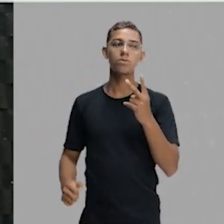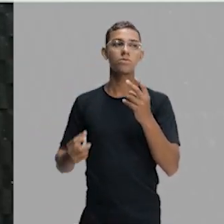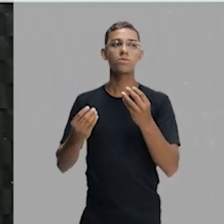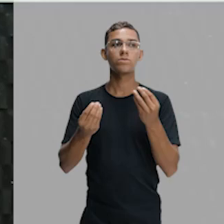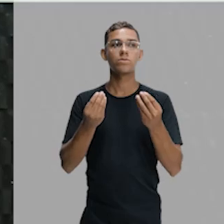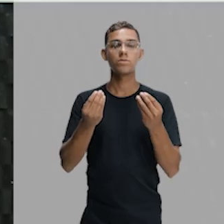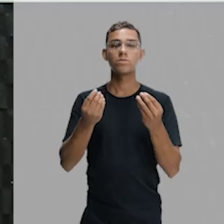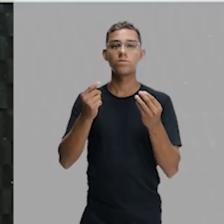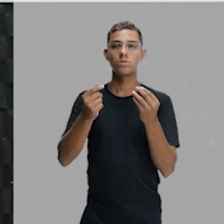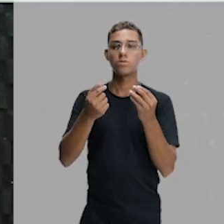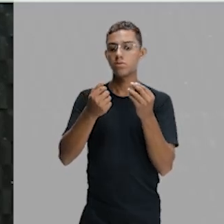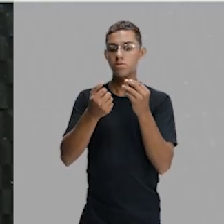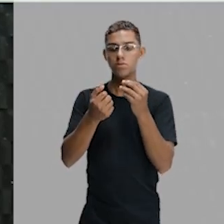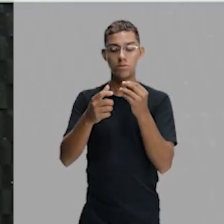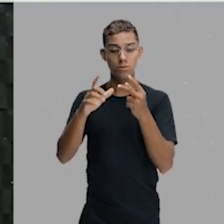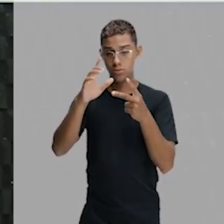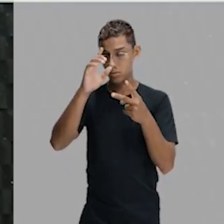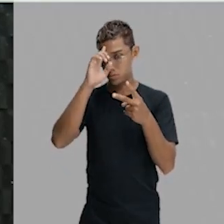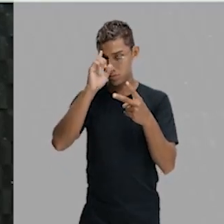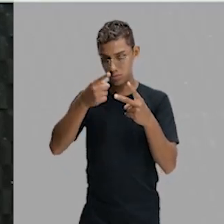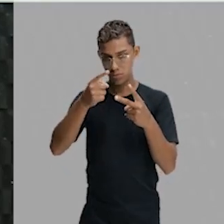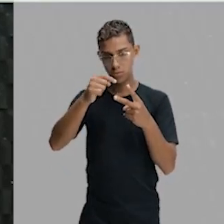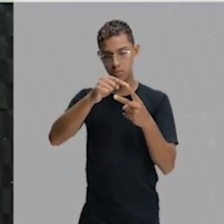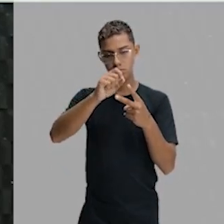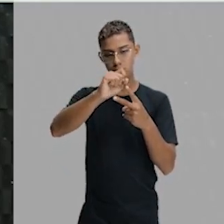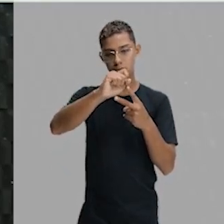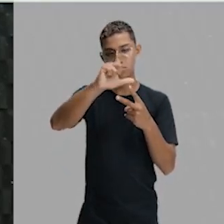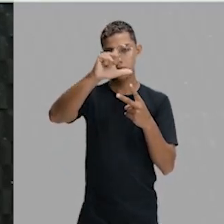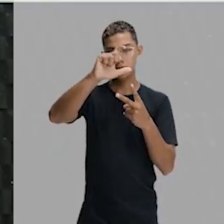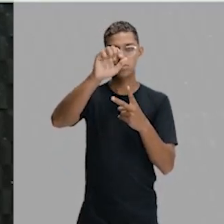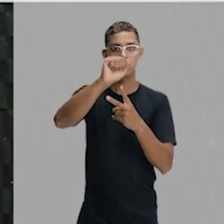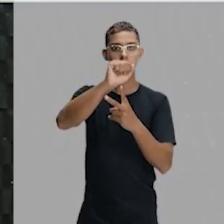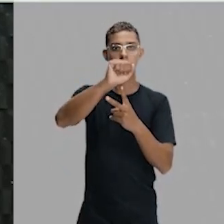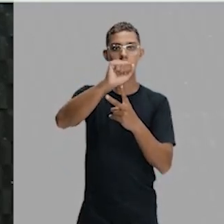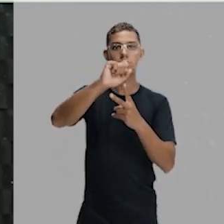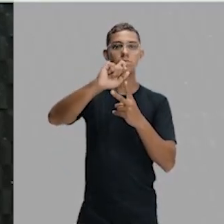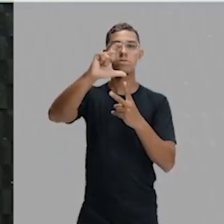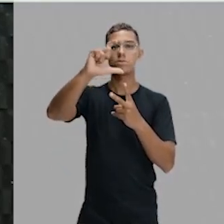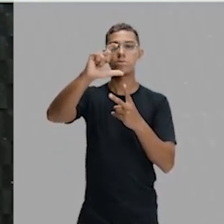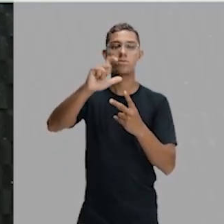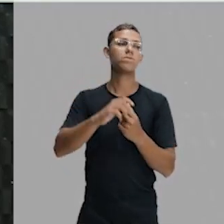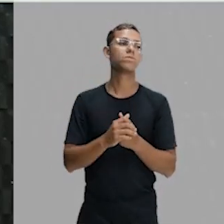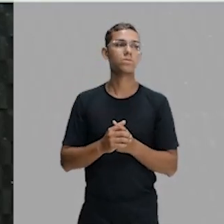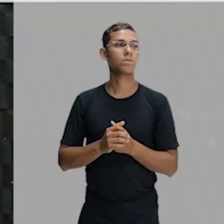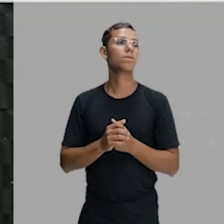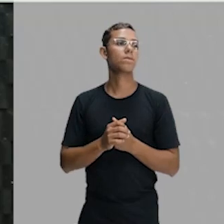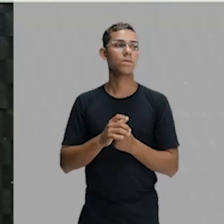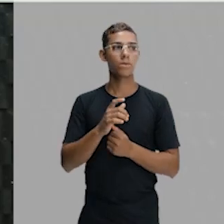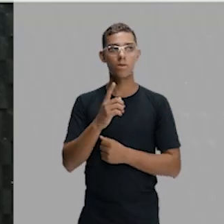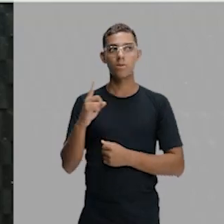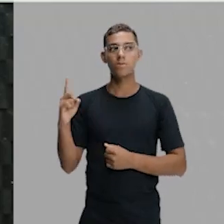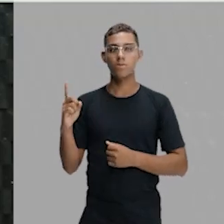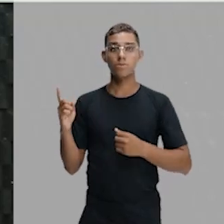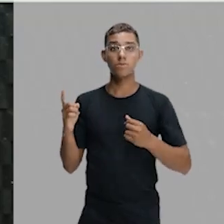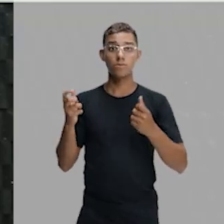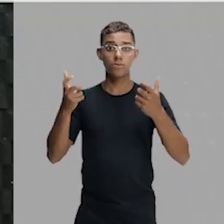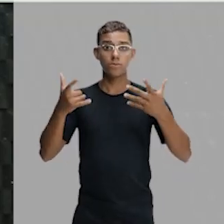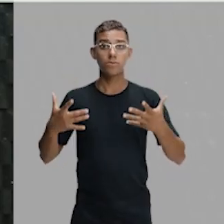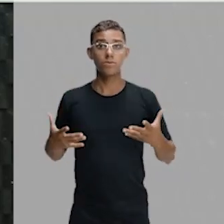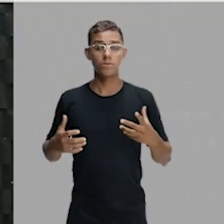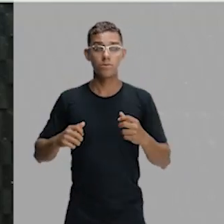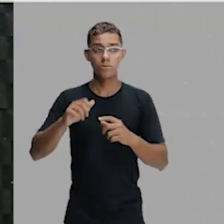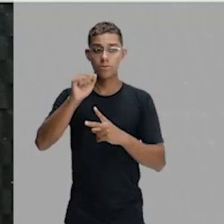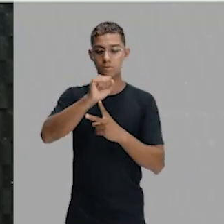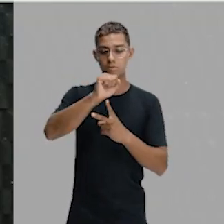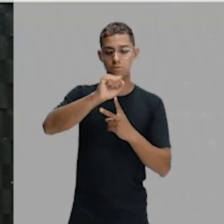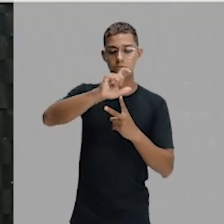é a do alelo dominante, ou da letra maiúscula, como vocês podem ver aqui. E nós vimos que A